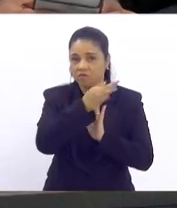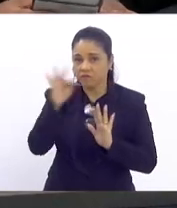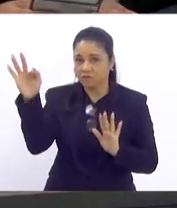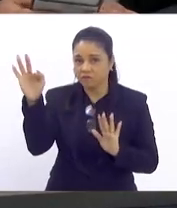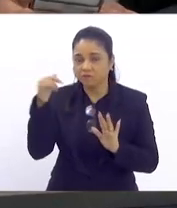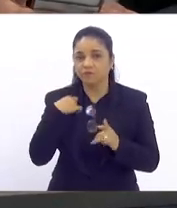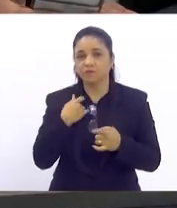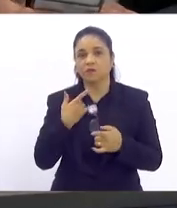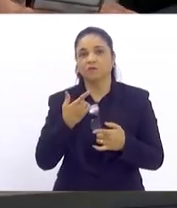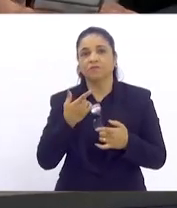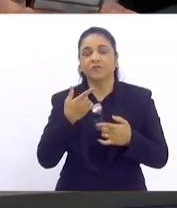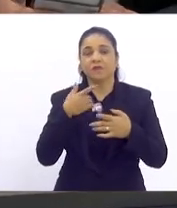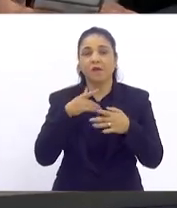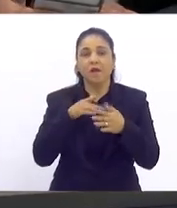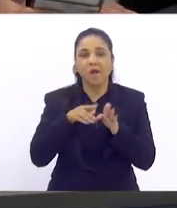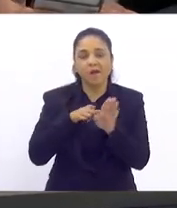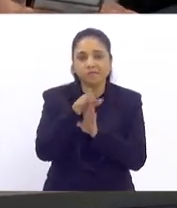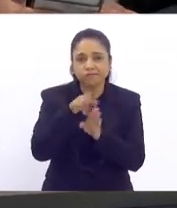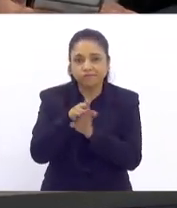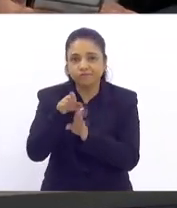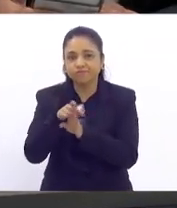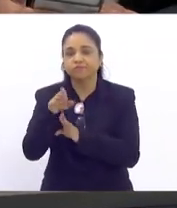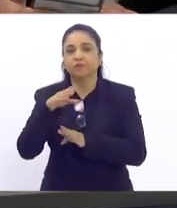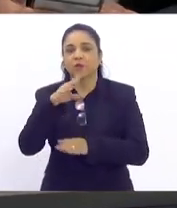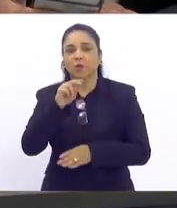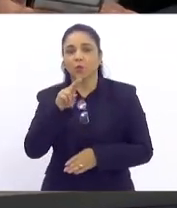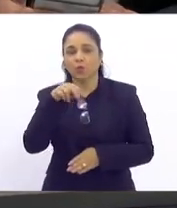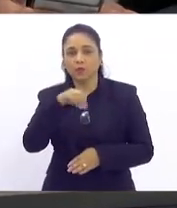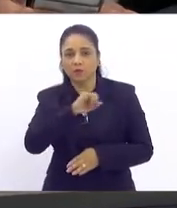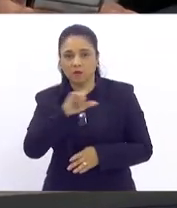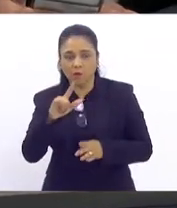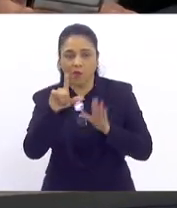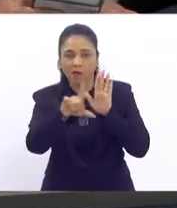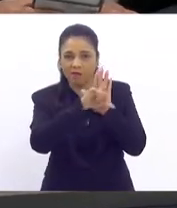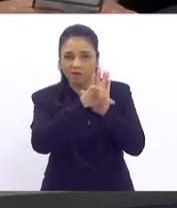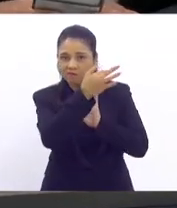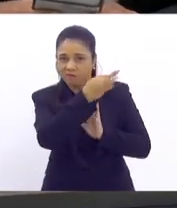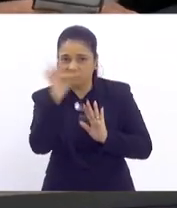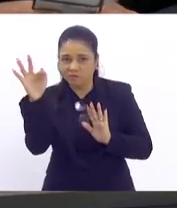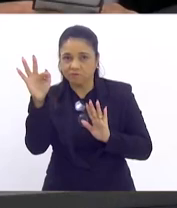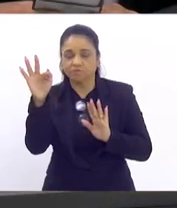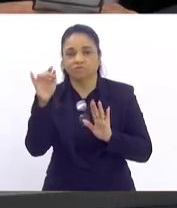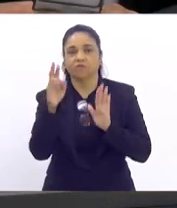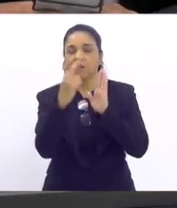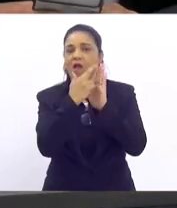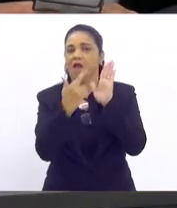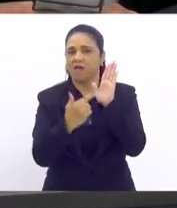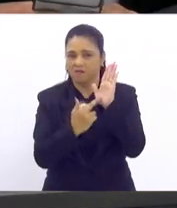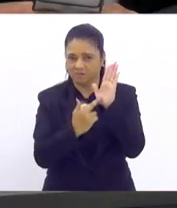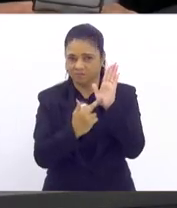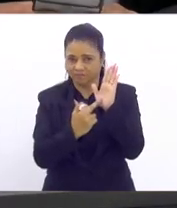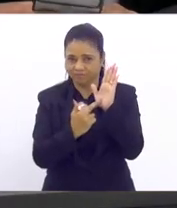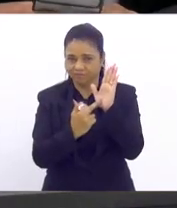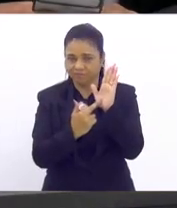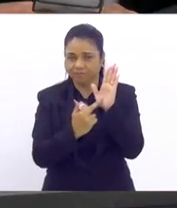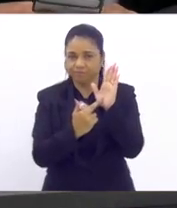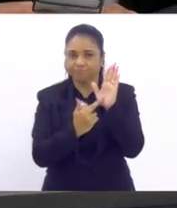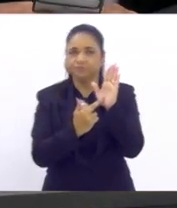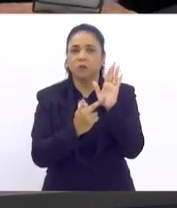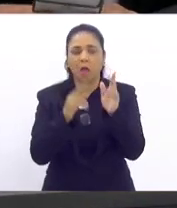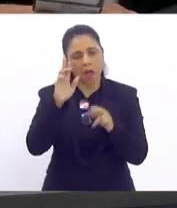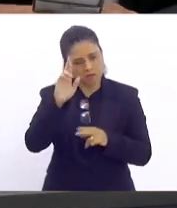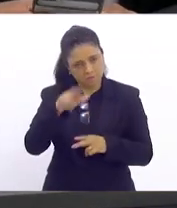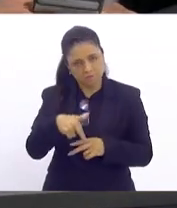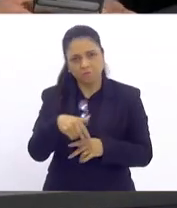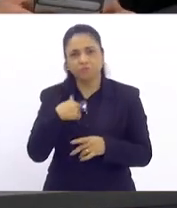a união e as leis federais esse regramento Então eu acho que cabe razão